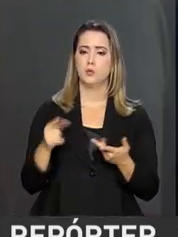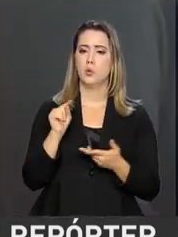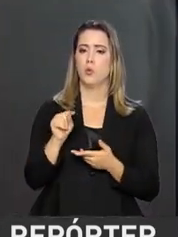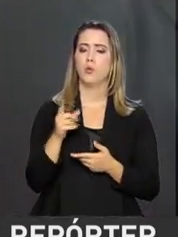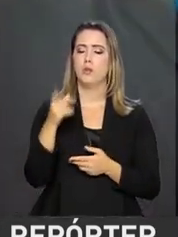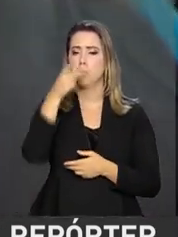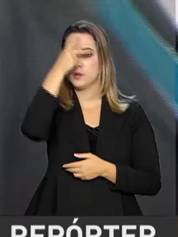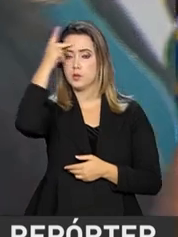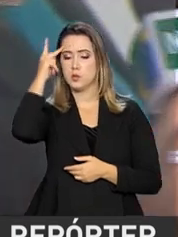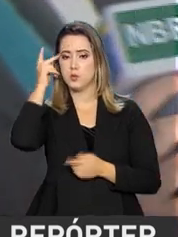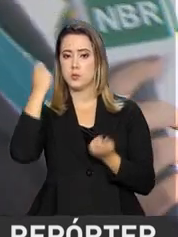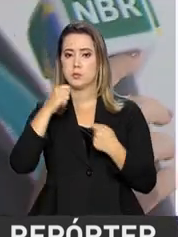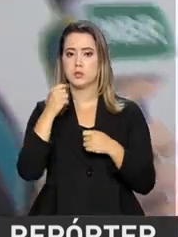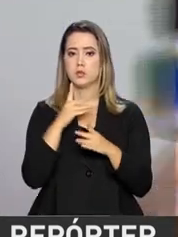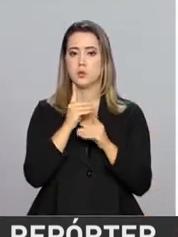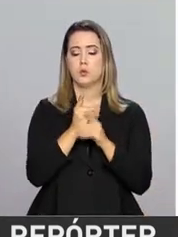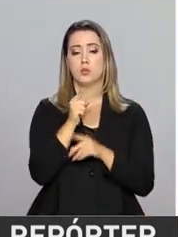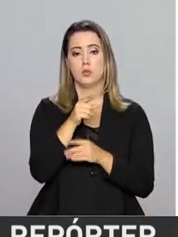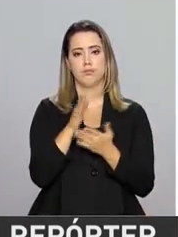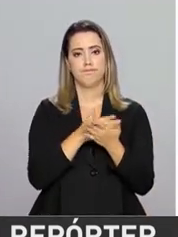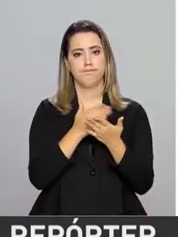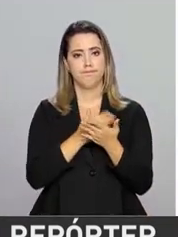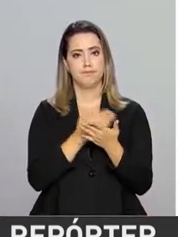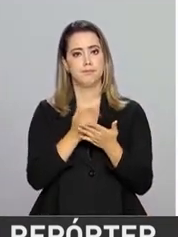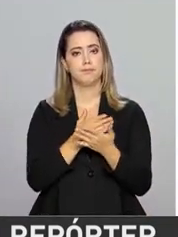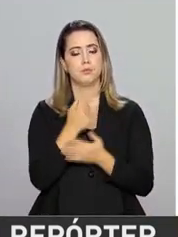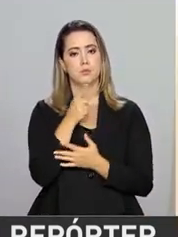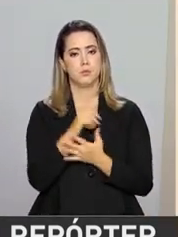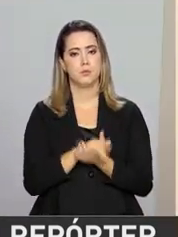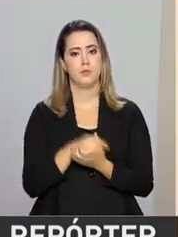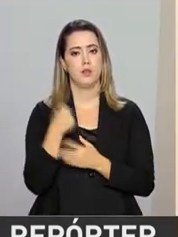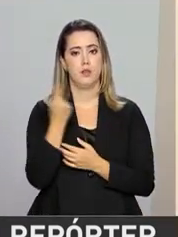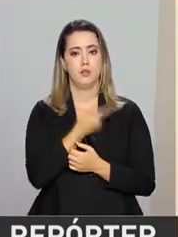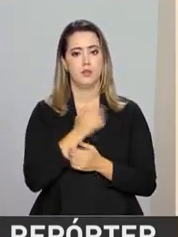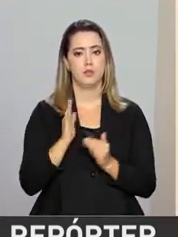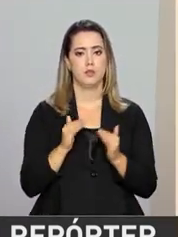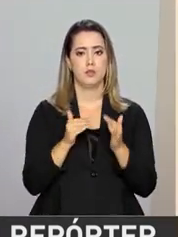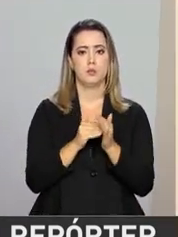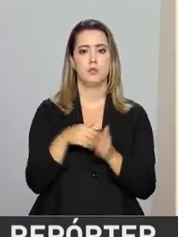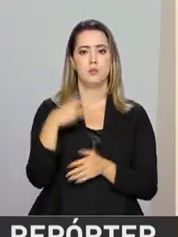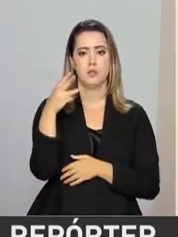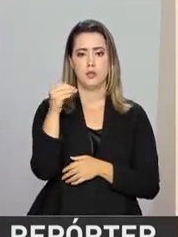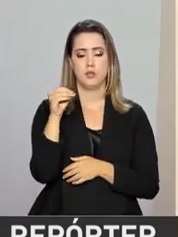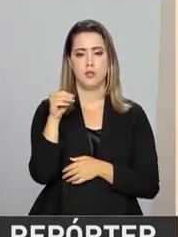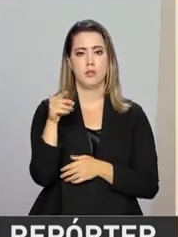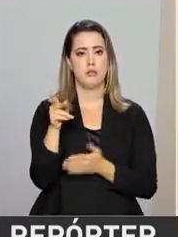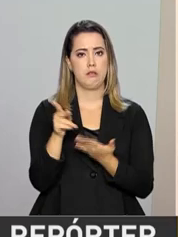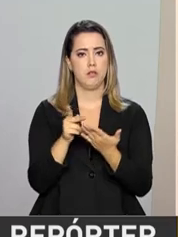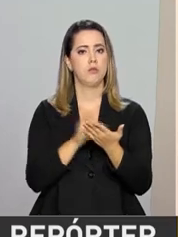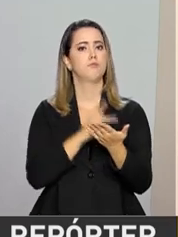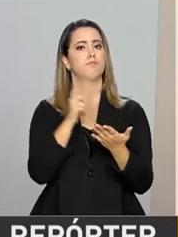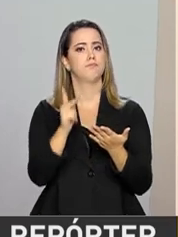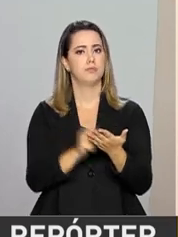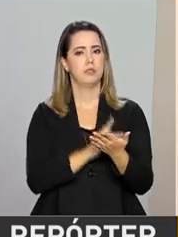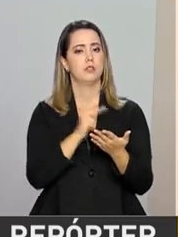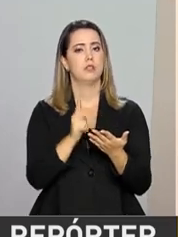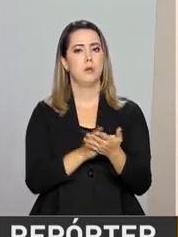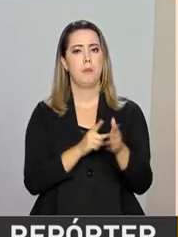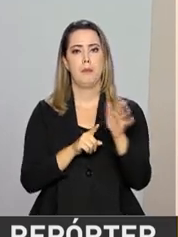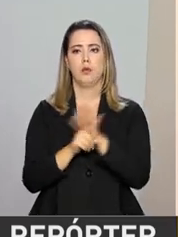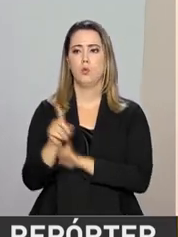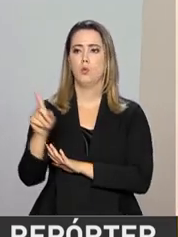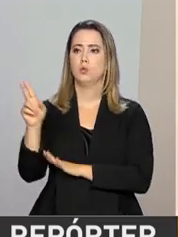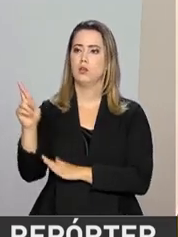que que o gestor da educação vai encontrar na cartilha? Olha, nós tentamos limitar a 30 páginas, né, de perguntas e respostas, abordando